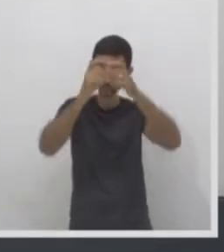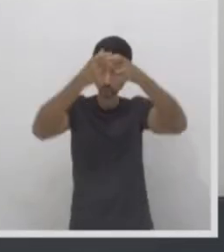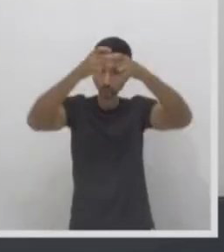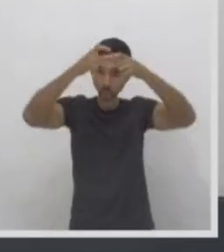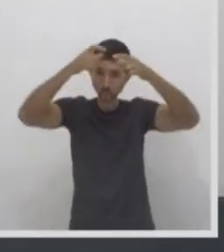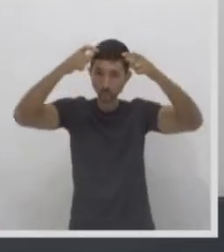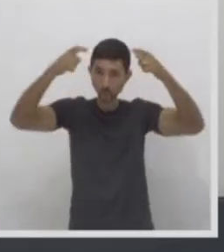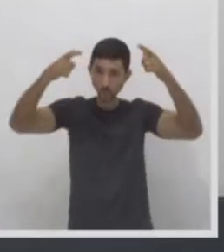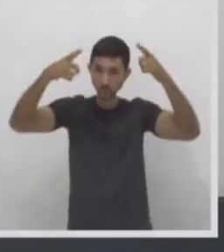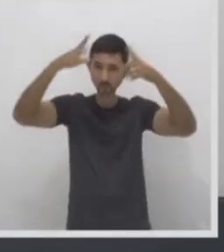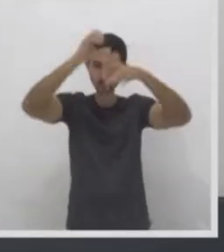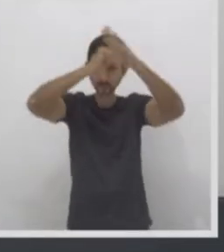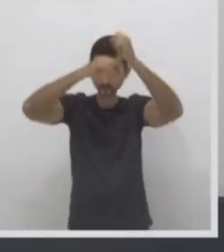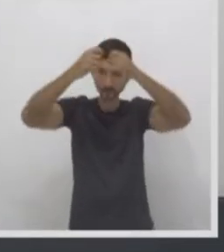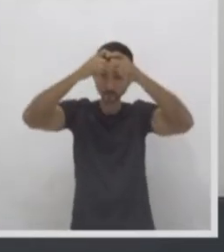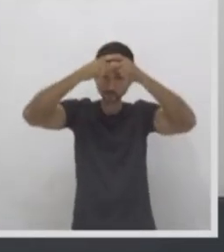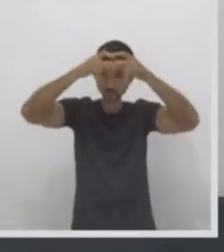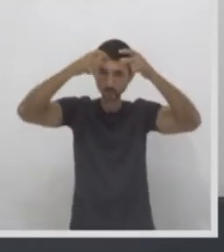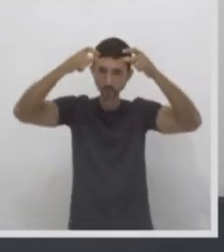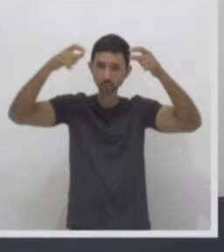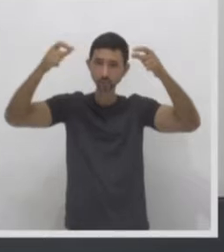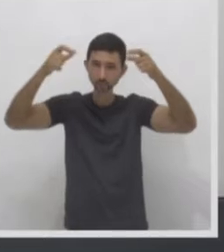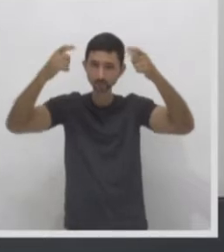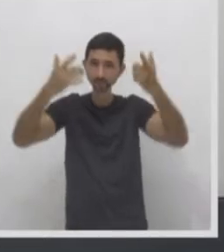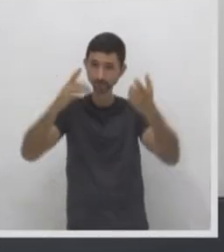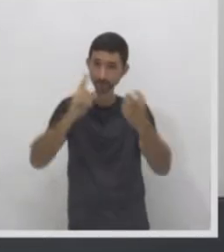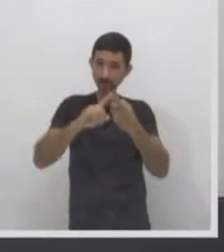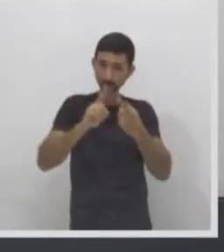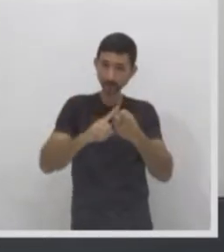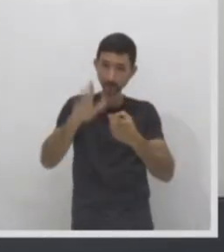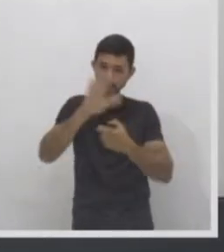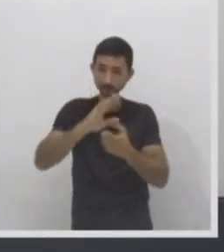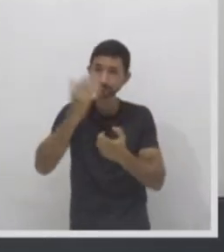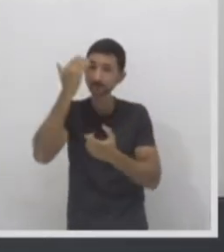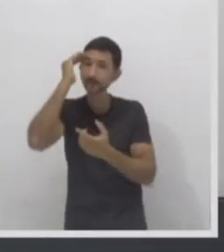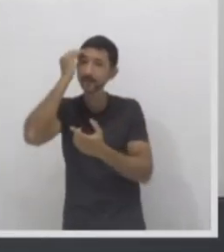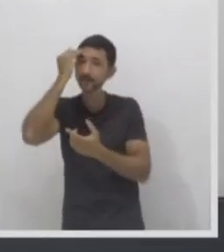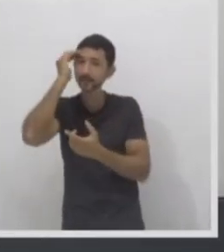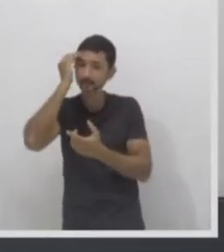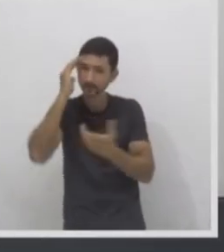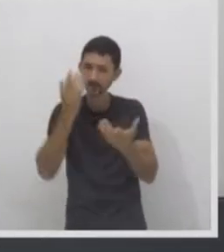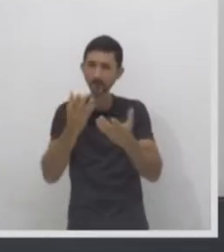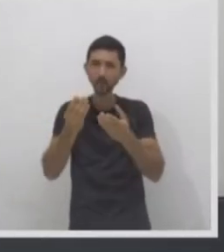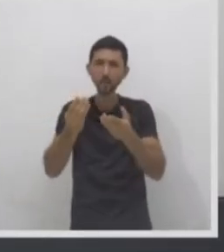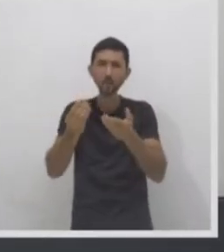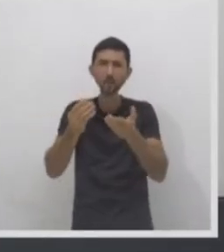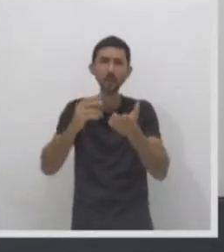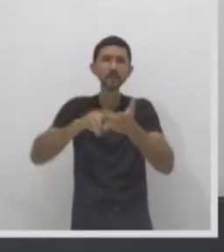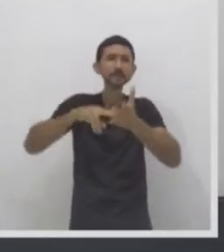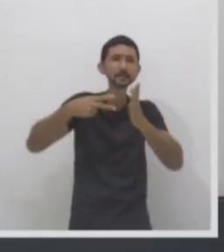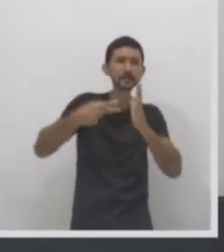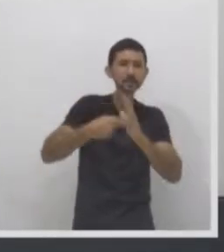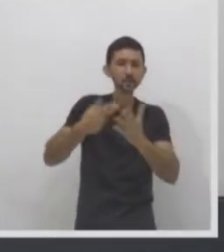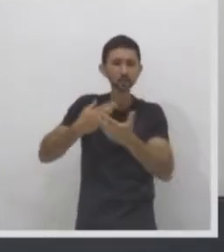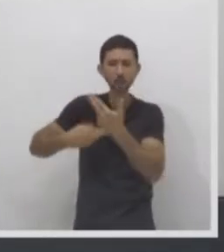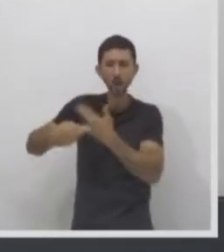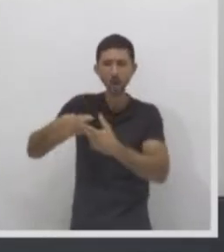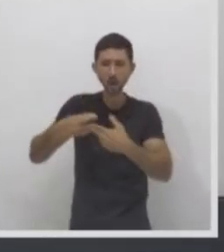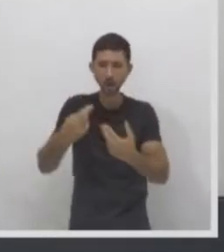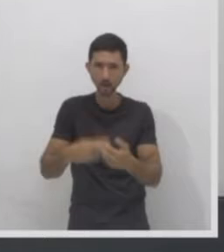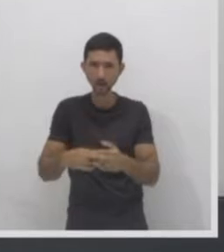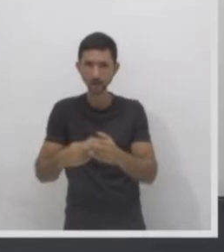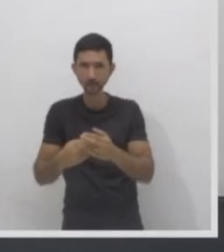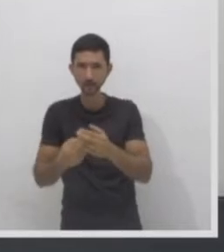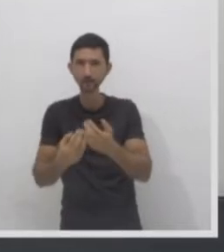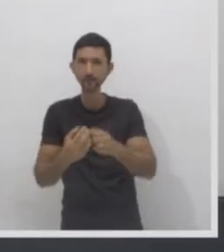esses conhecimentos sobre o gênero e, além disso, compreender os efeitos de sentido da relação entre o adjunto